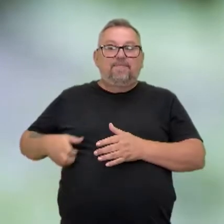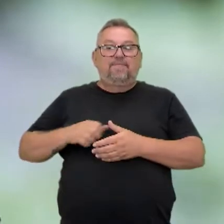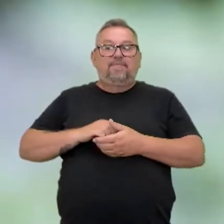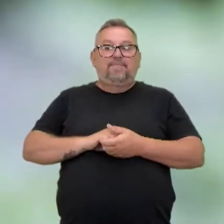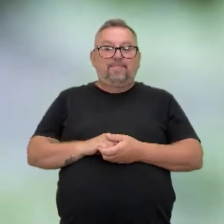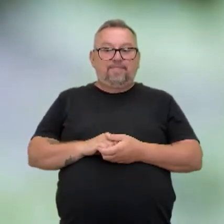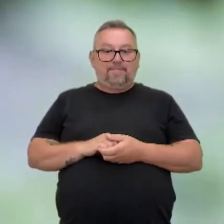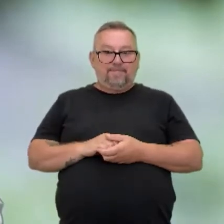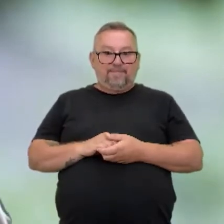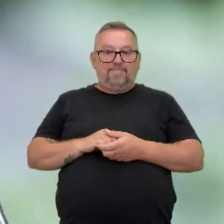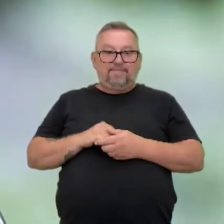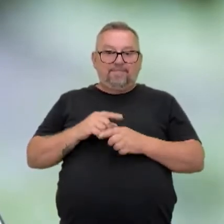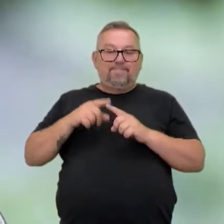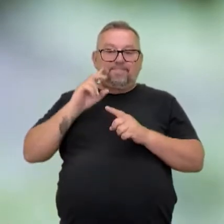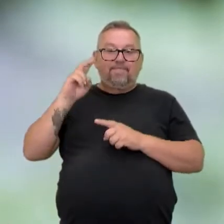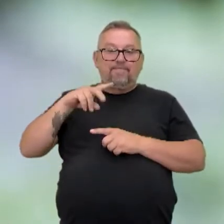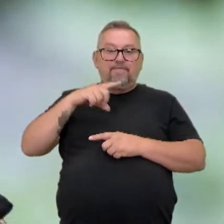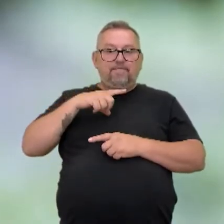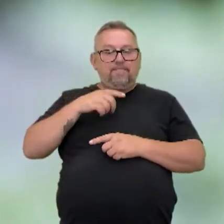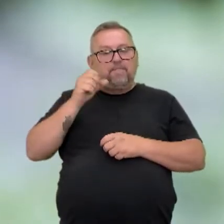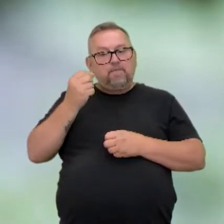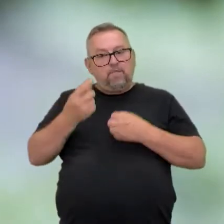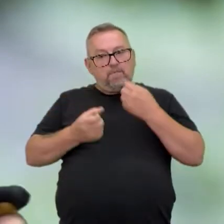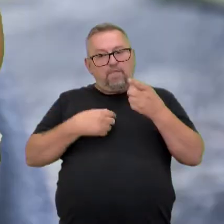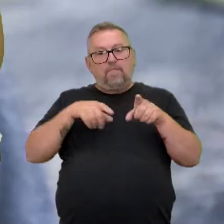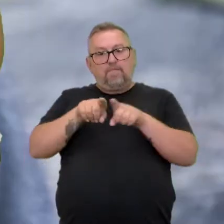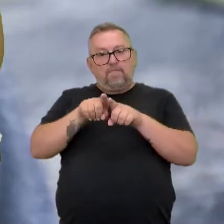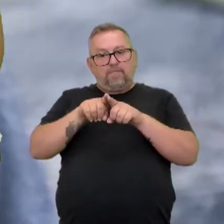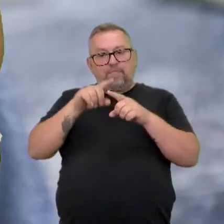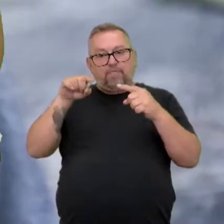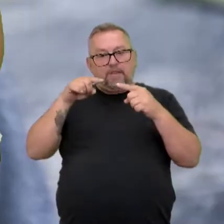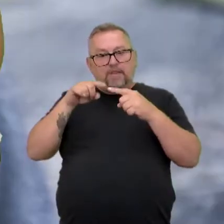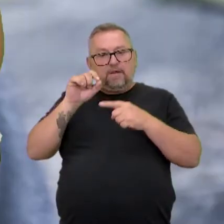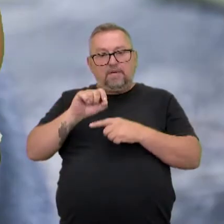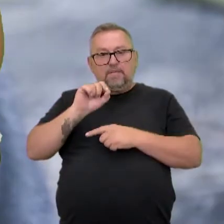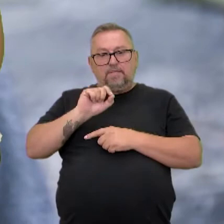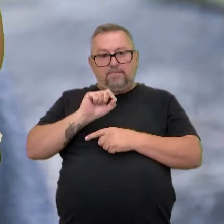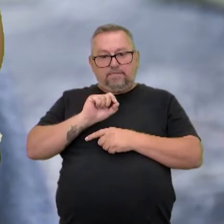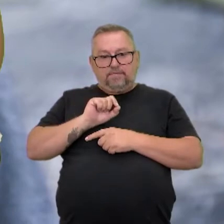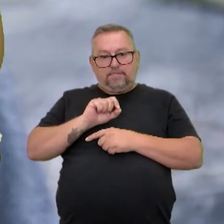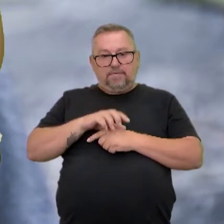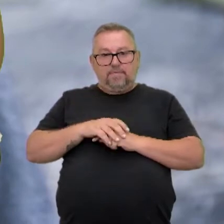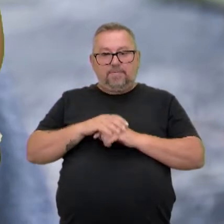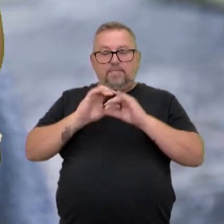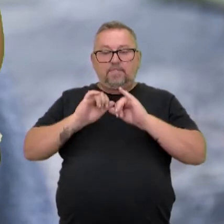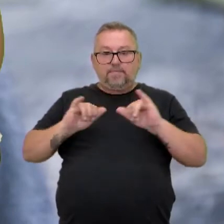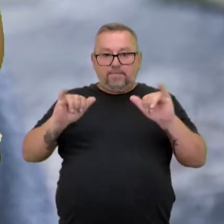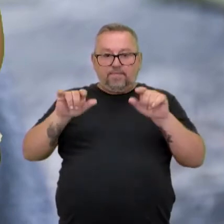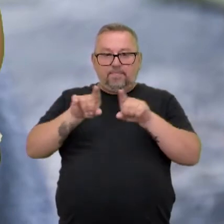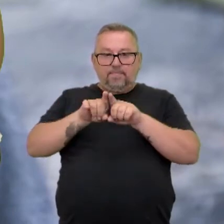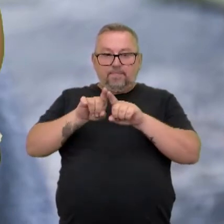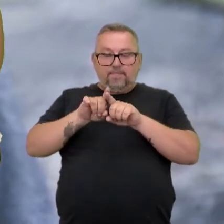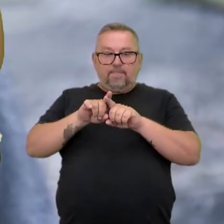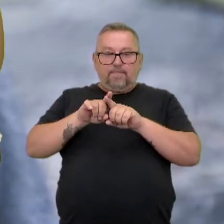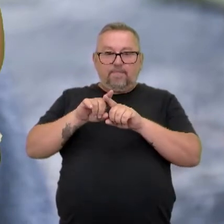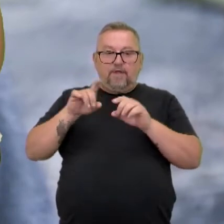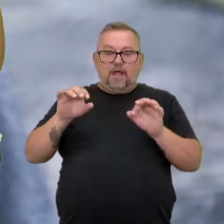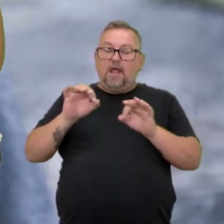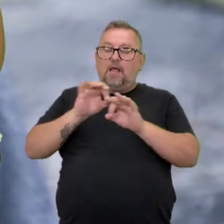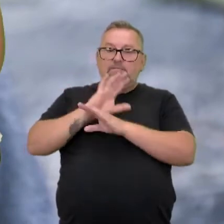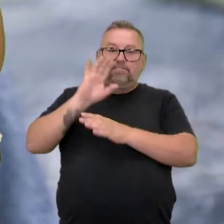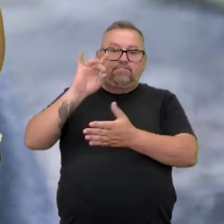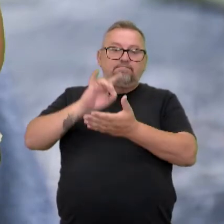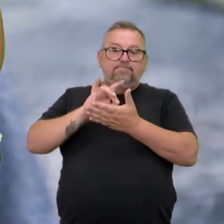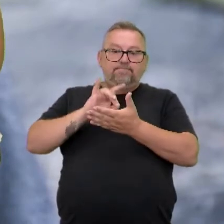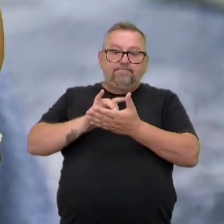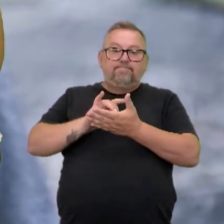né? A intenção era uma, ou às vezes até a intenção não era, né? O viés dentro daquela propaganda acabou realmente